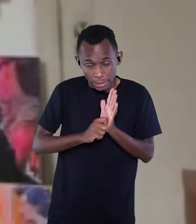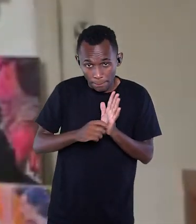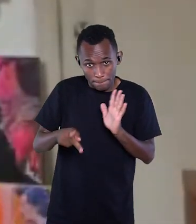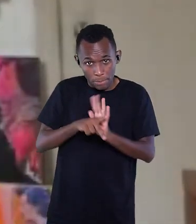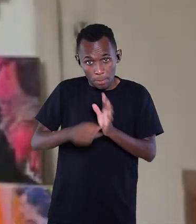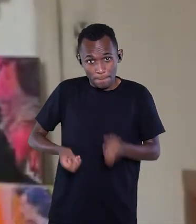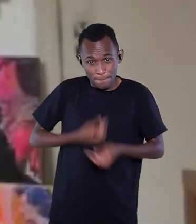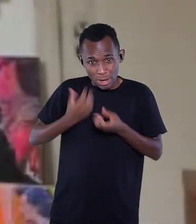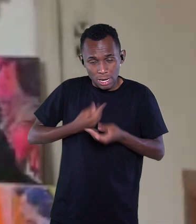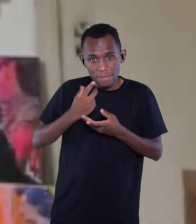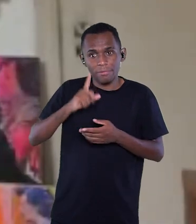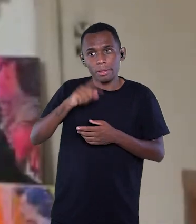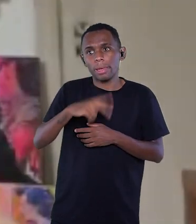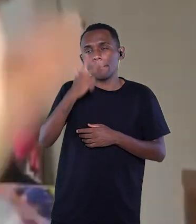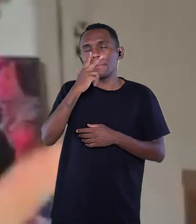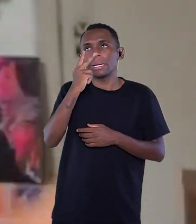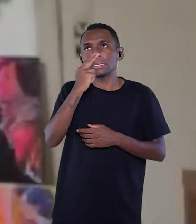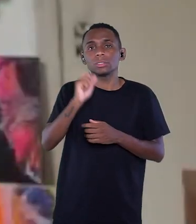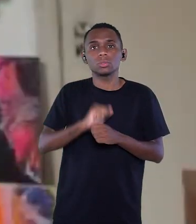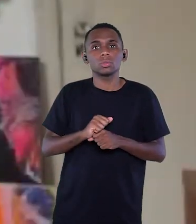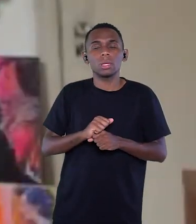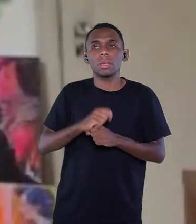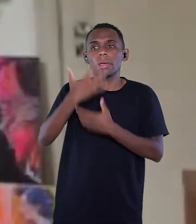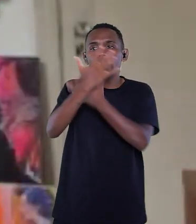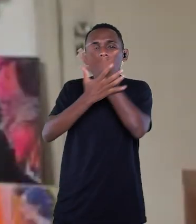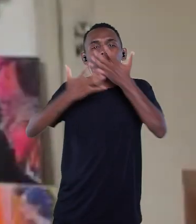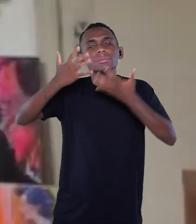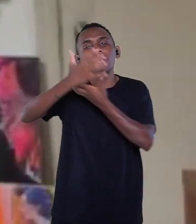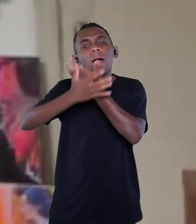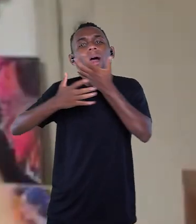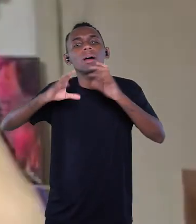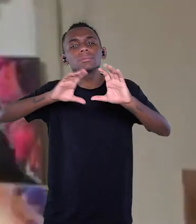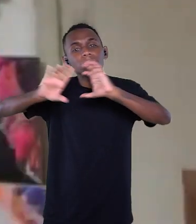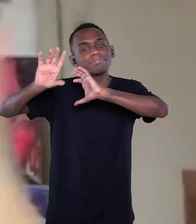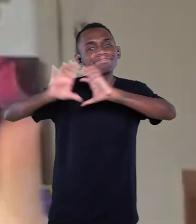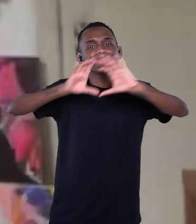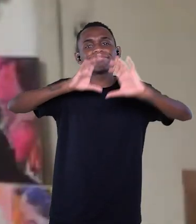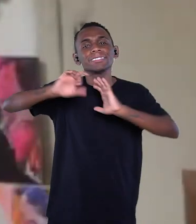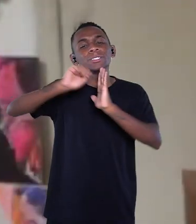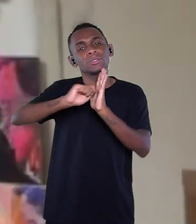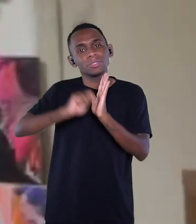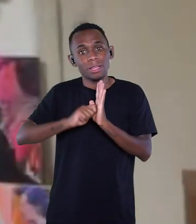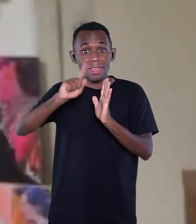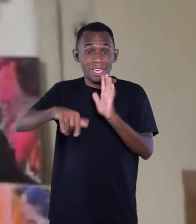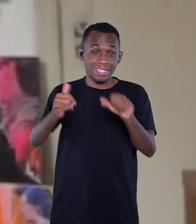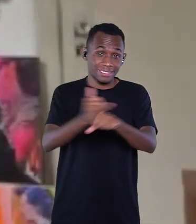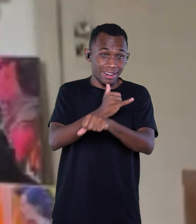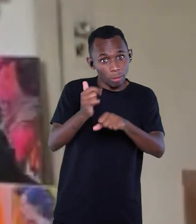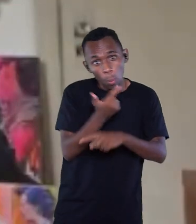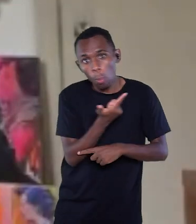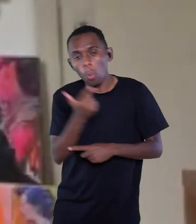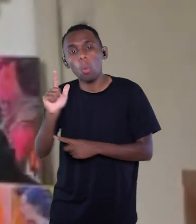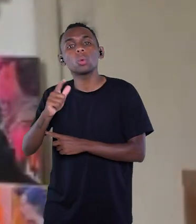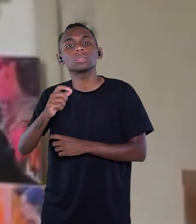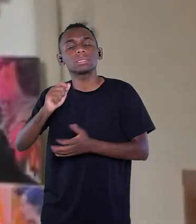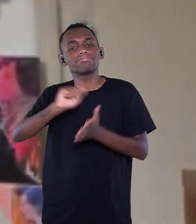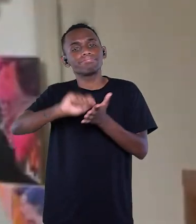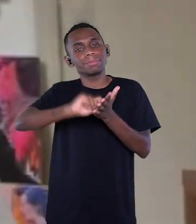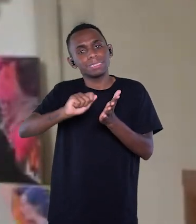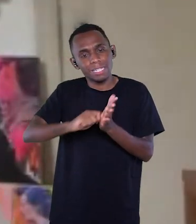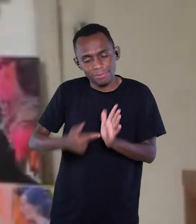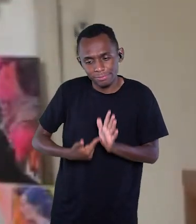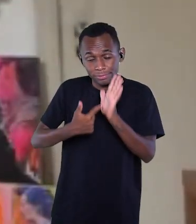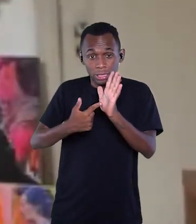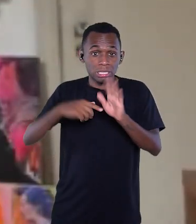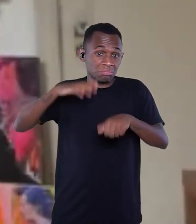da poesia era lírica, né, ela era para ser cantada, então é uma outra maneira de você escrever, e a